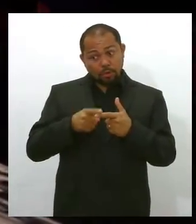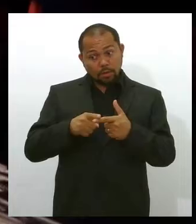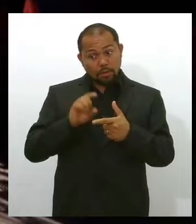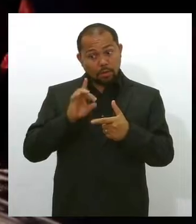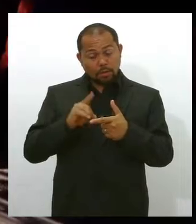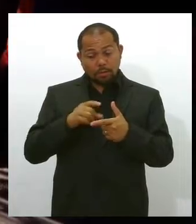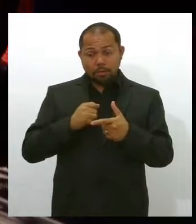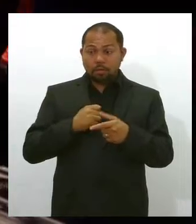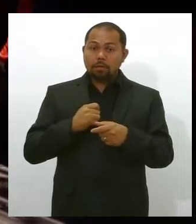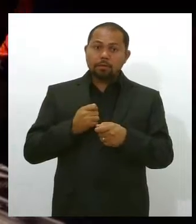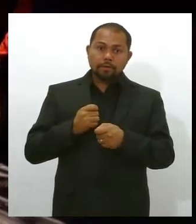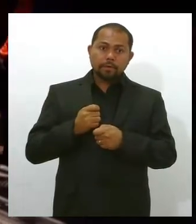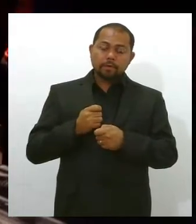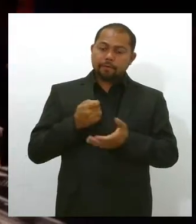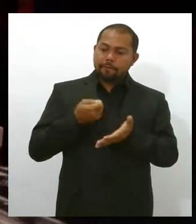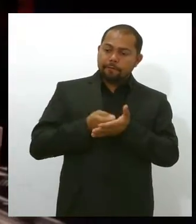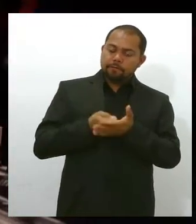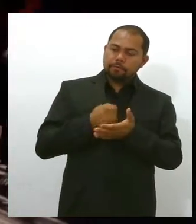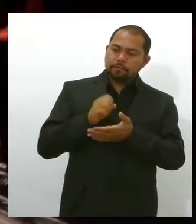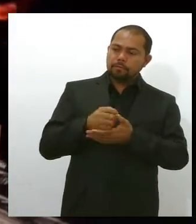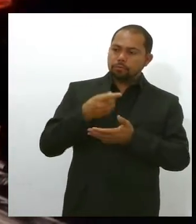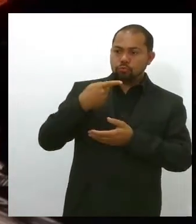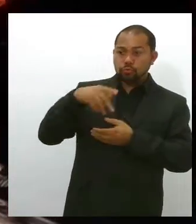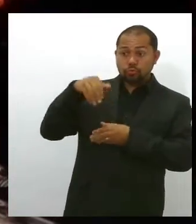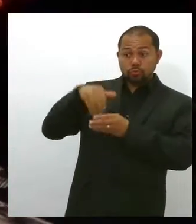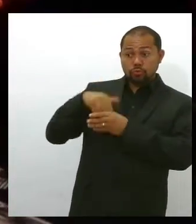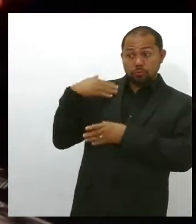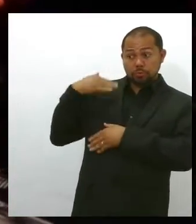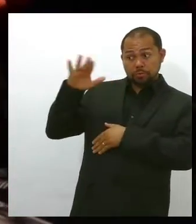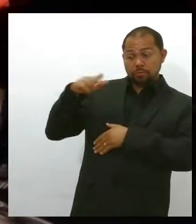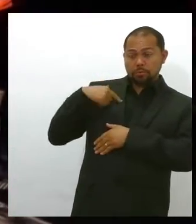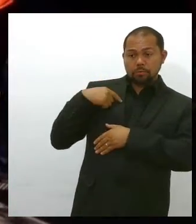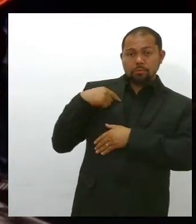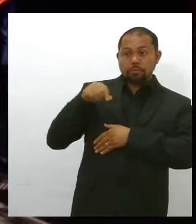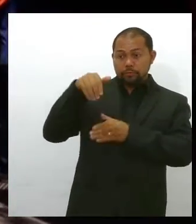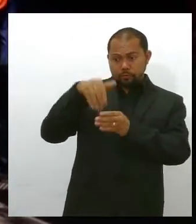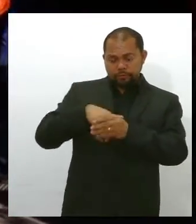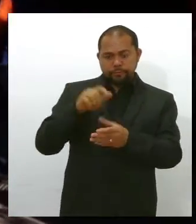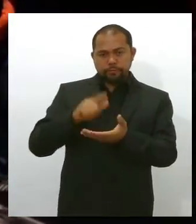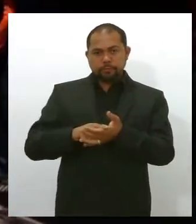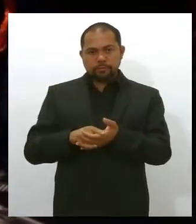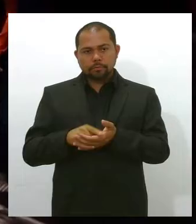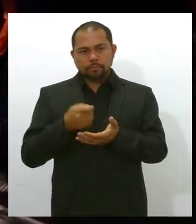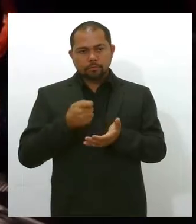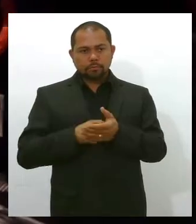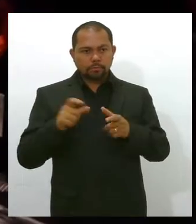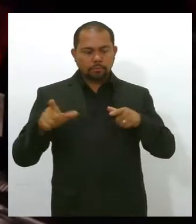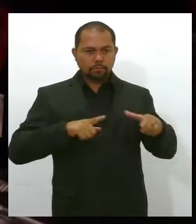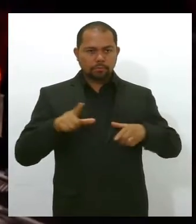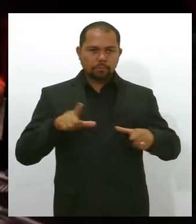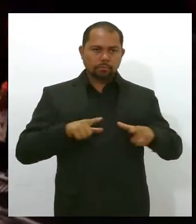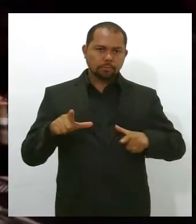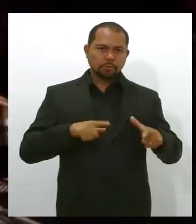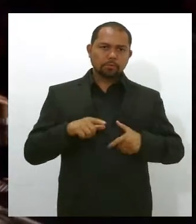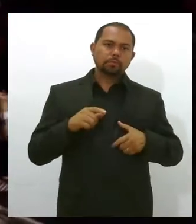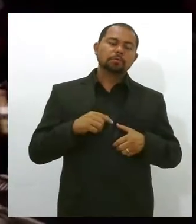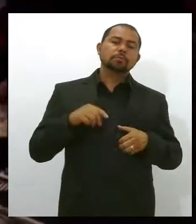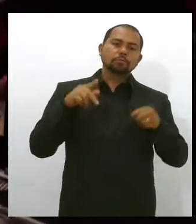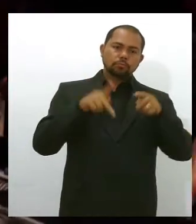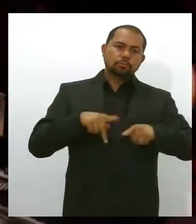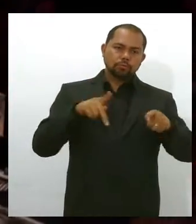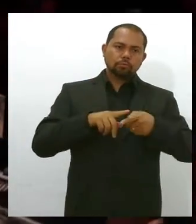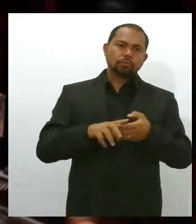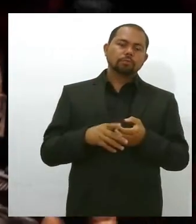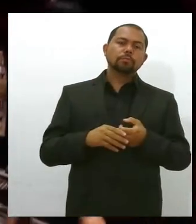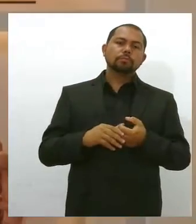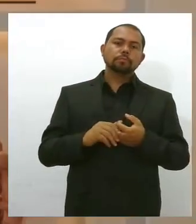com que o seu candidato para o qual foi eleito deve trazer os Bené e fala a sua